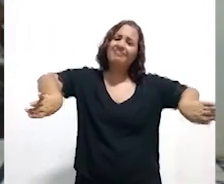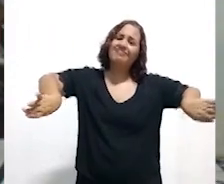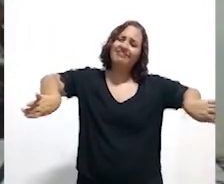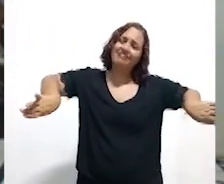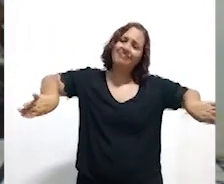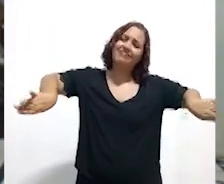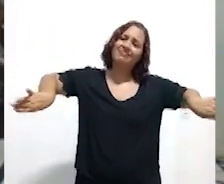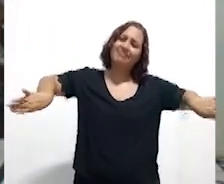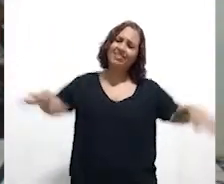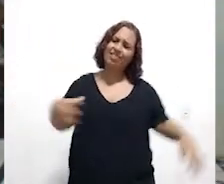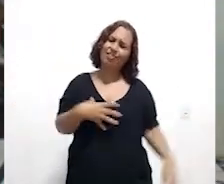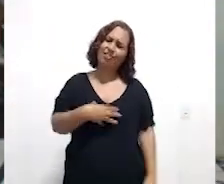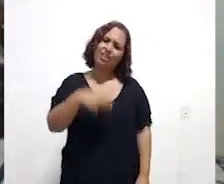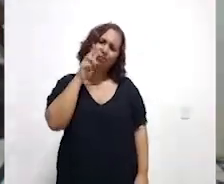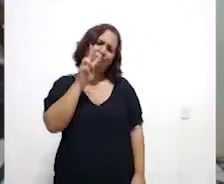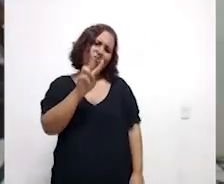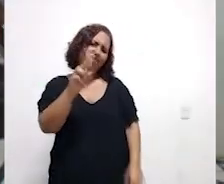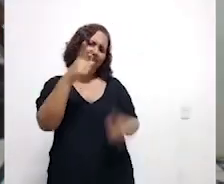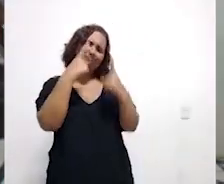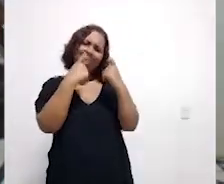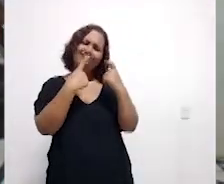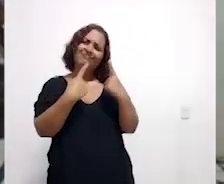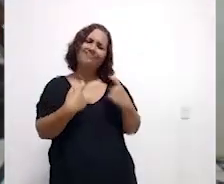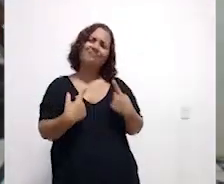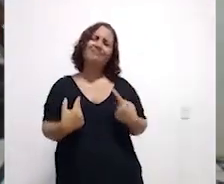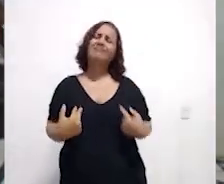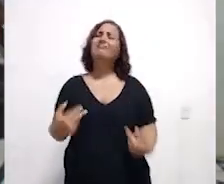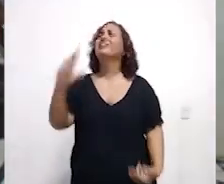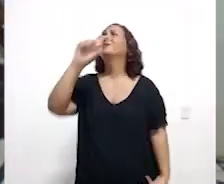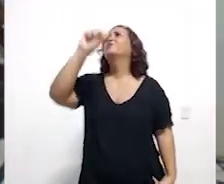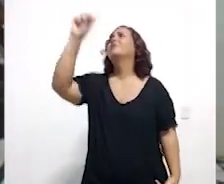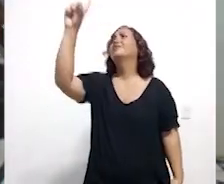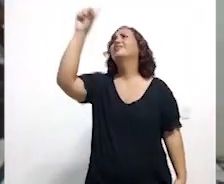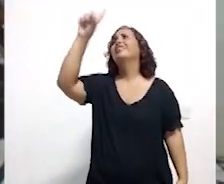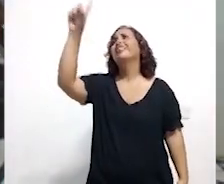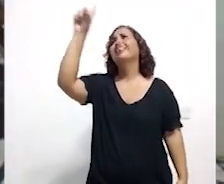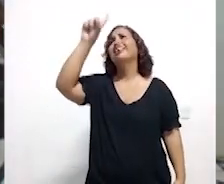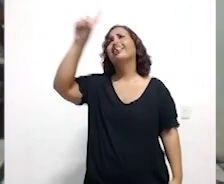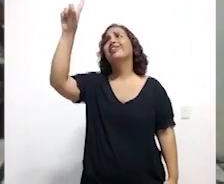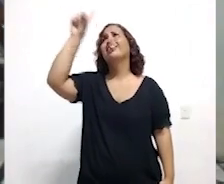pais? Ó Deus, traga o que